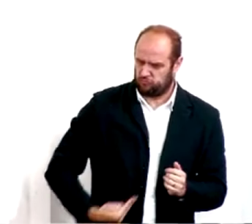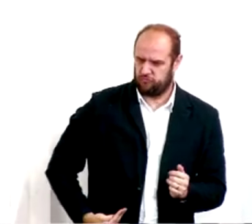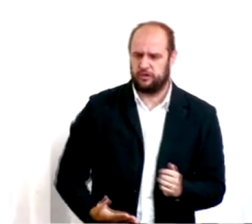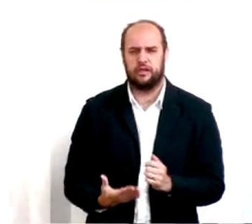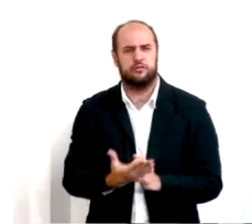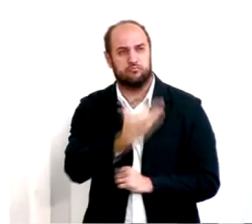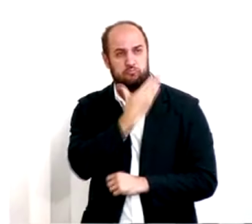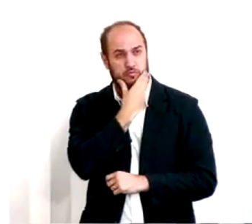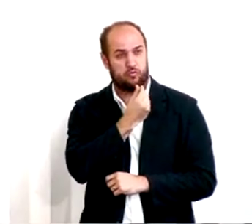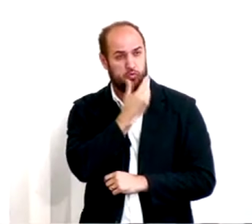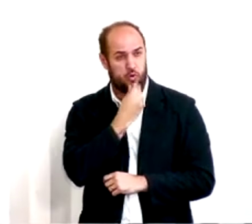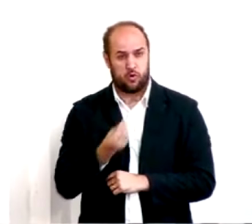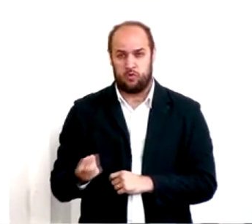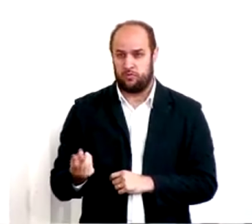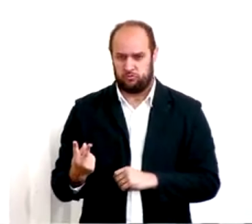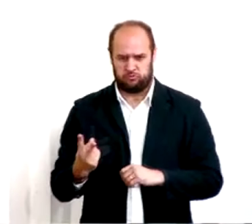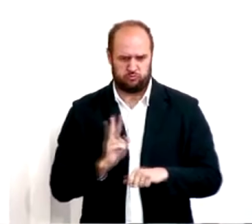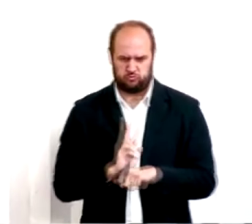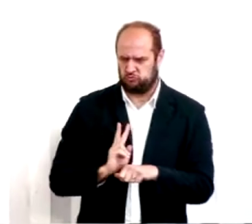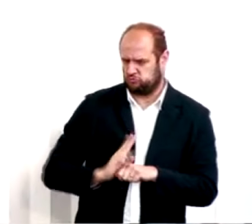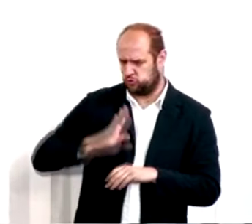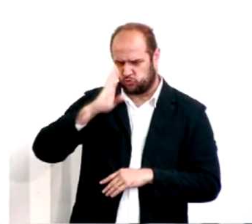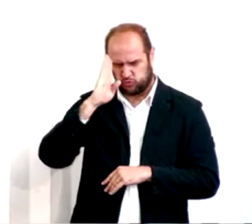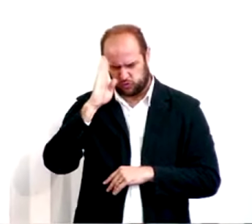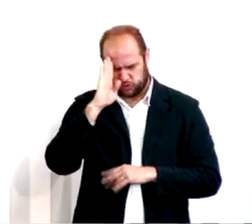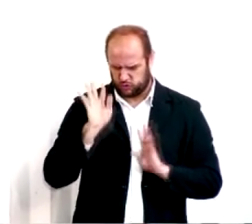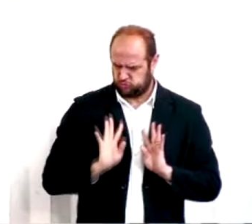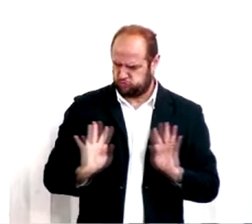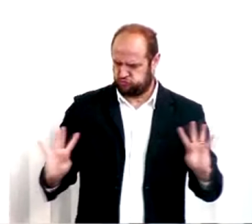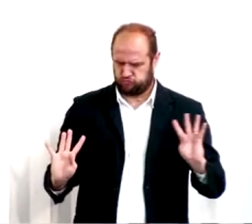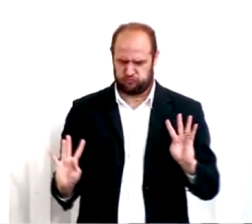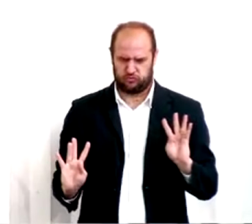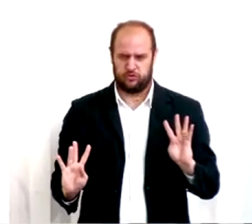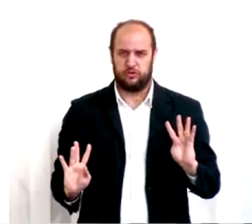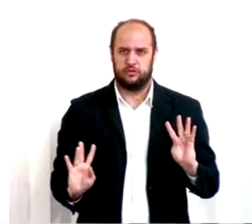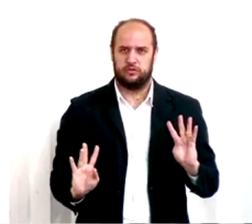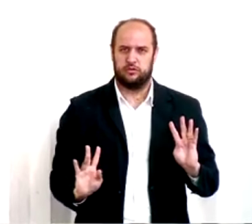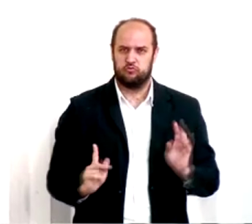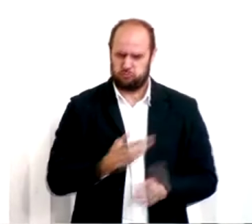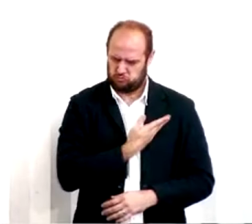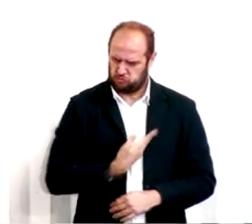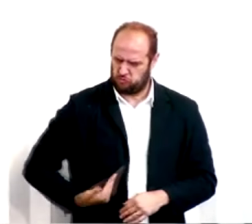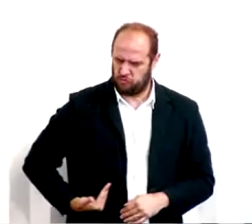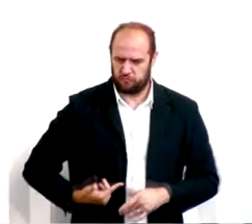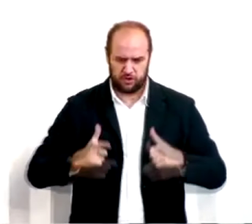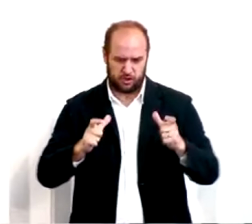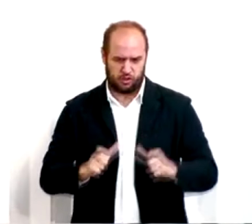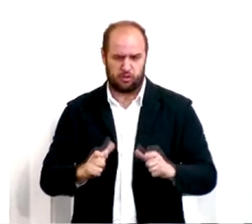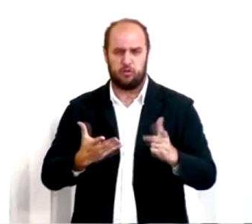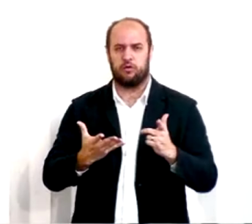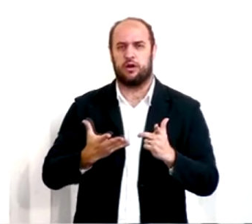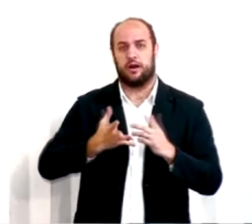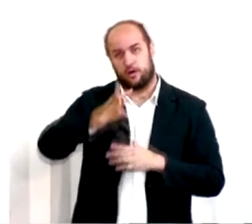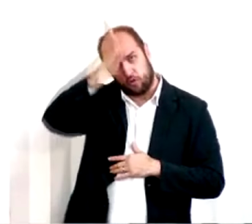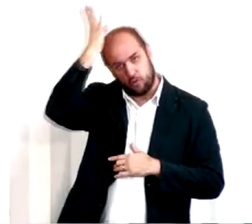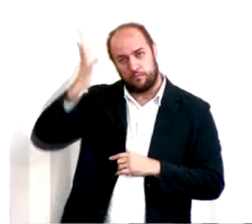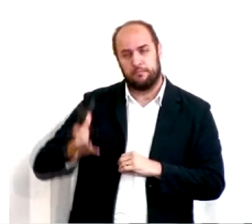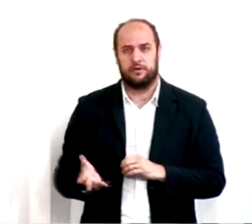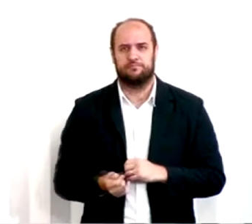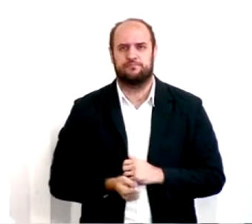ele é um homem cheio de proteções de soldados que o defendem e ele está cover Nando aquela parte para Roma